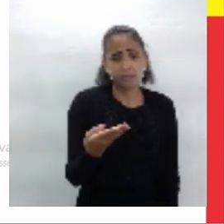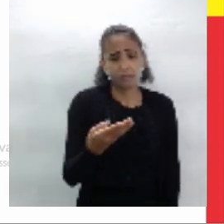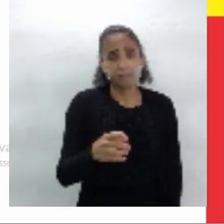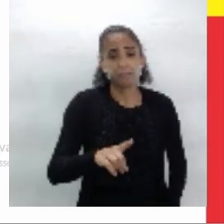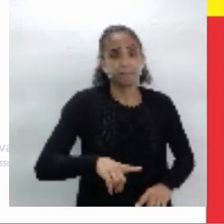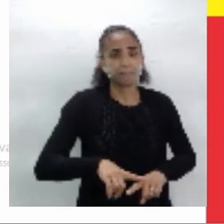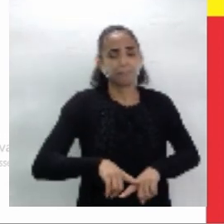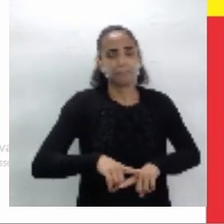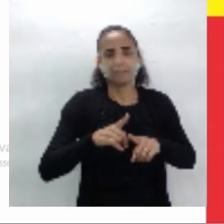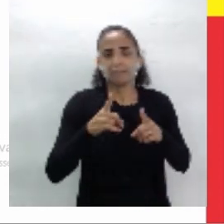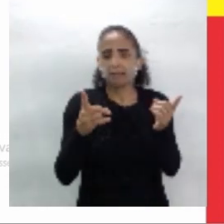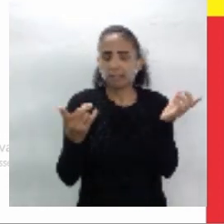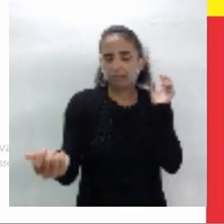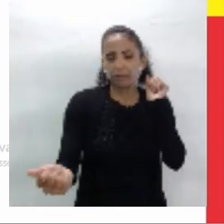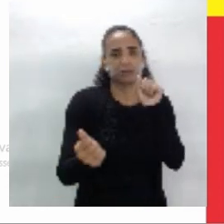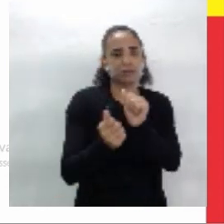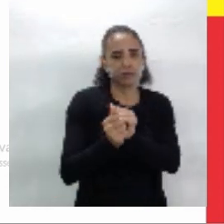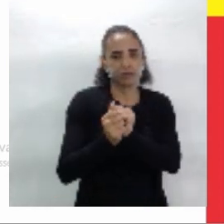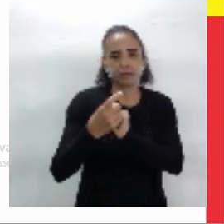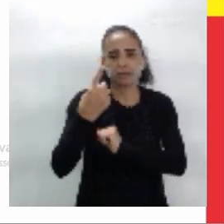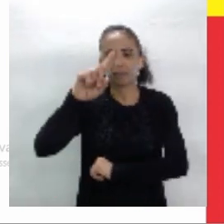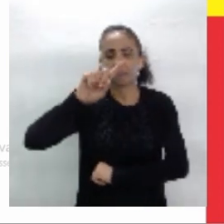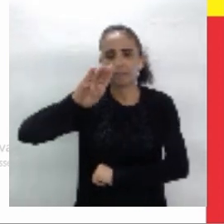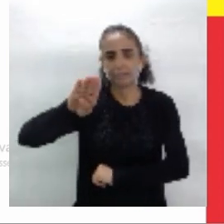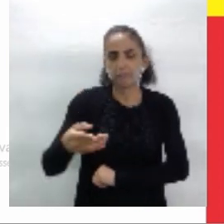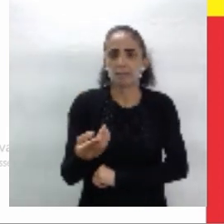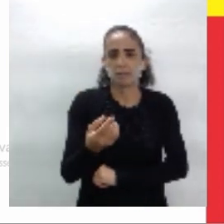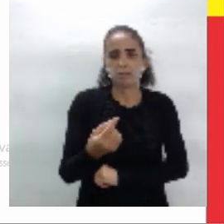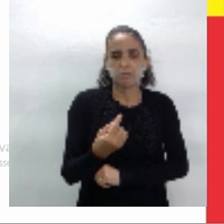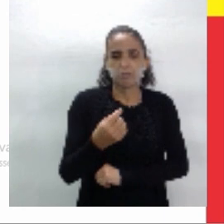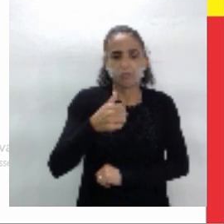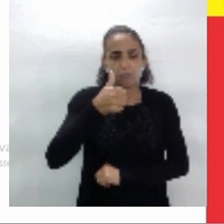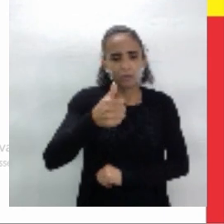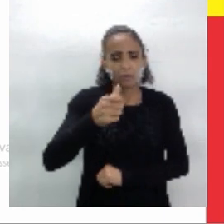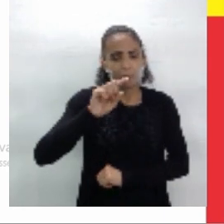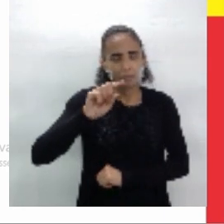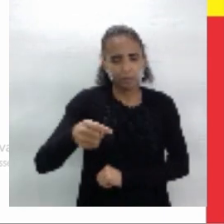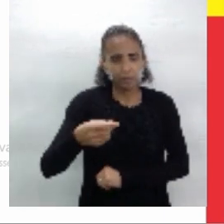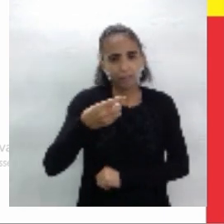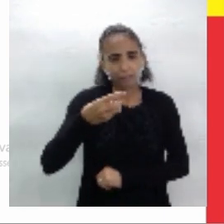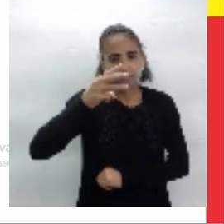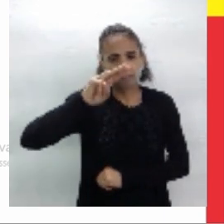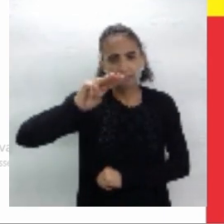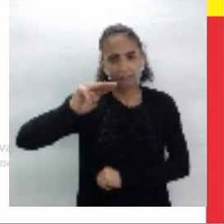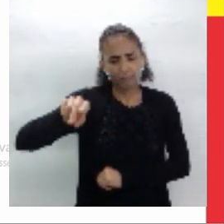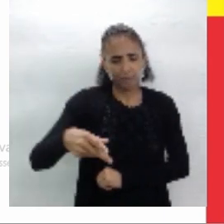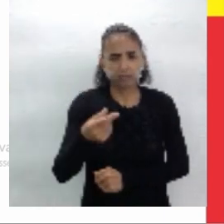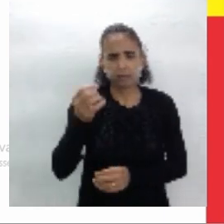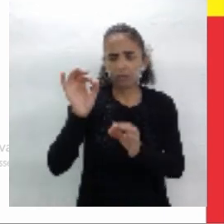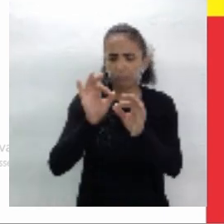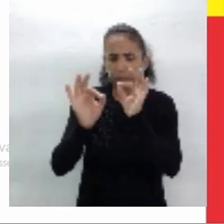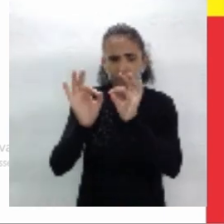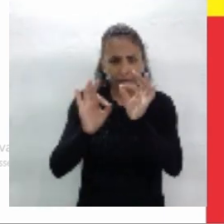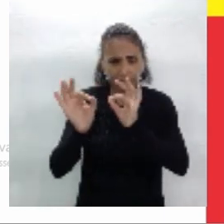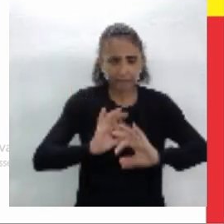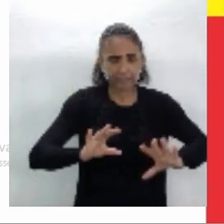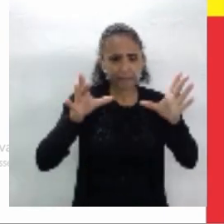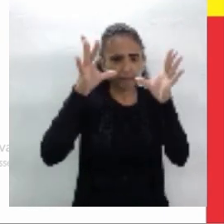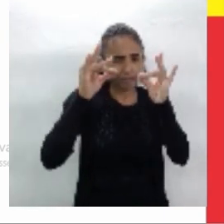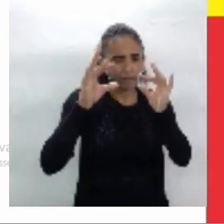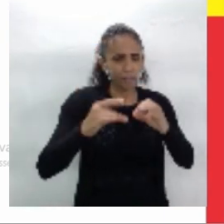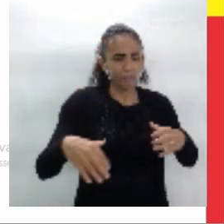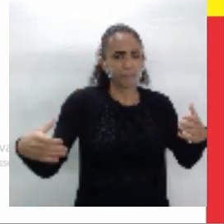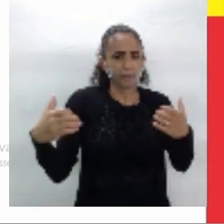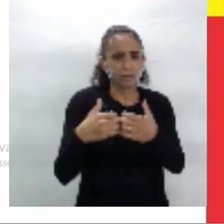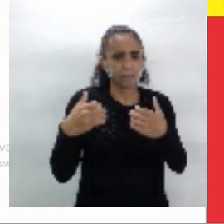1 bilhão. Então, por isso que 1 bilhão e 200 milhões em potência de 10, transformando mais próximo, é de